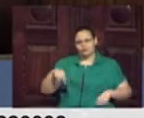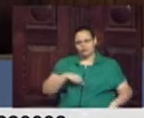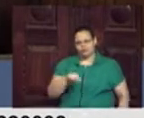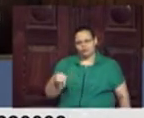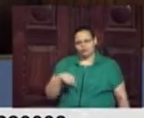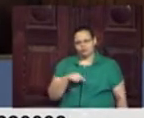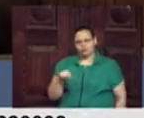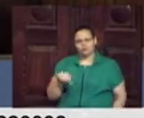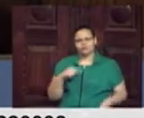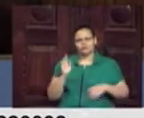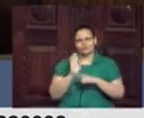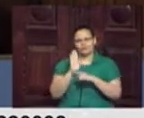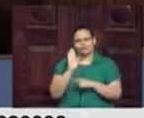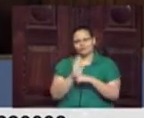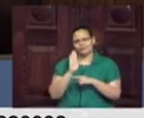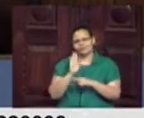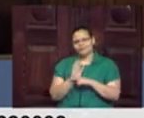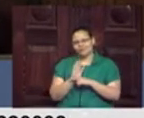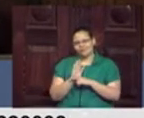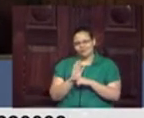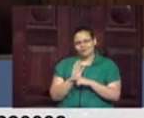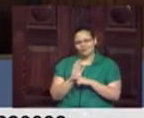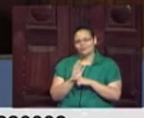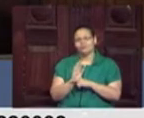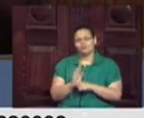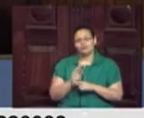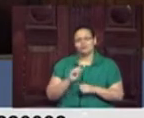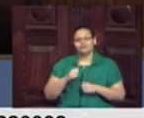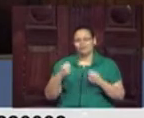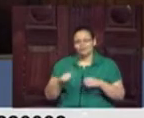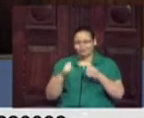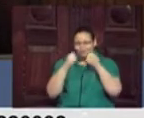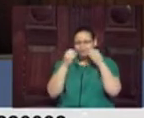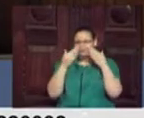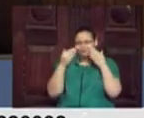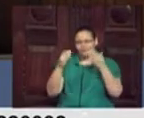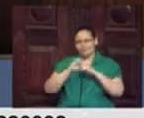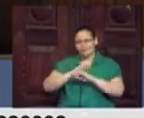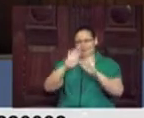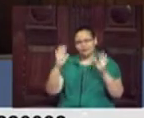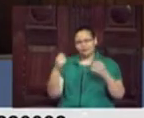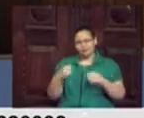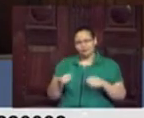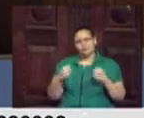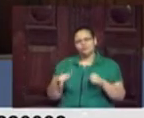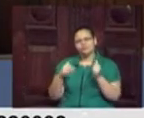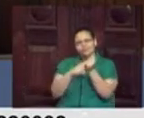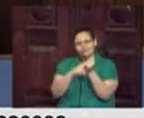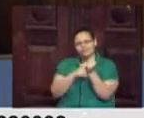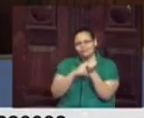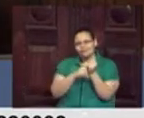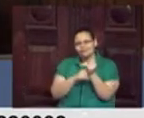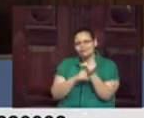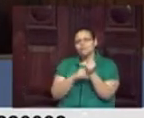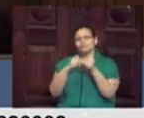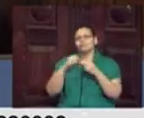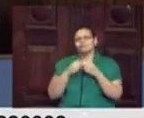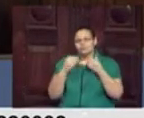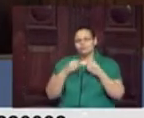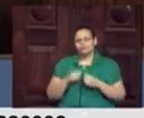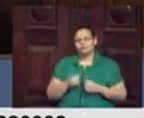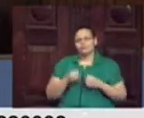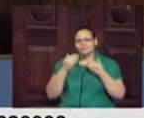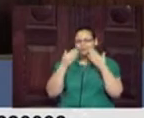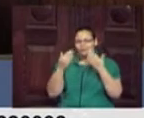Nós, presidente, defendemos aqui abertamente a transparência, que se abra a caixa preta dos transportes, que se abra